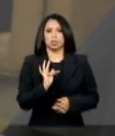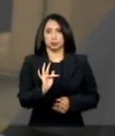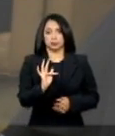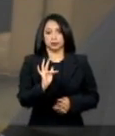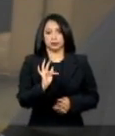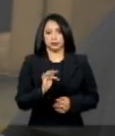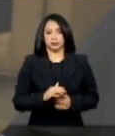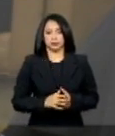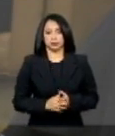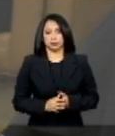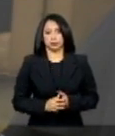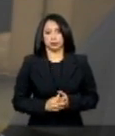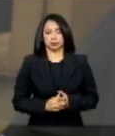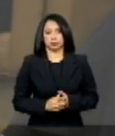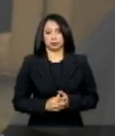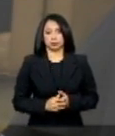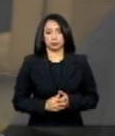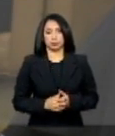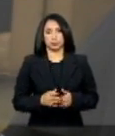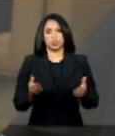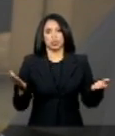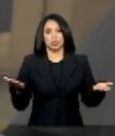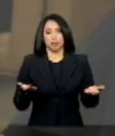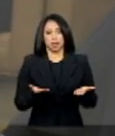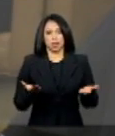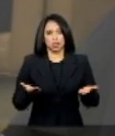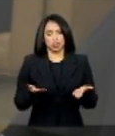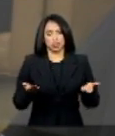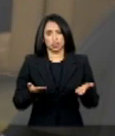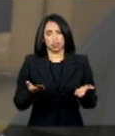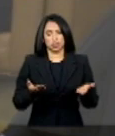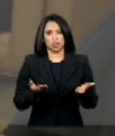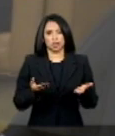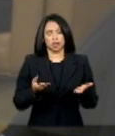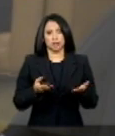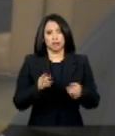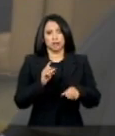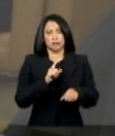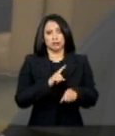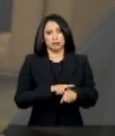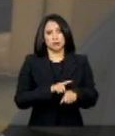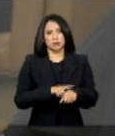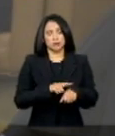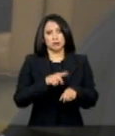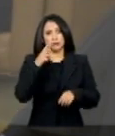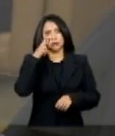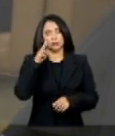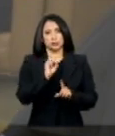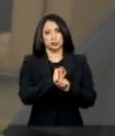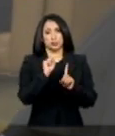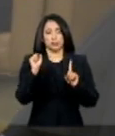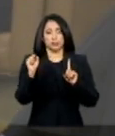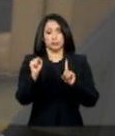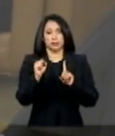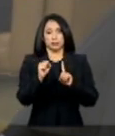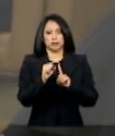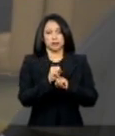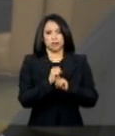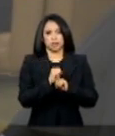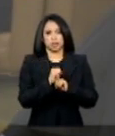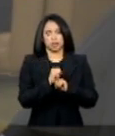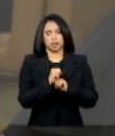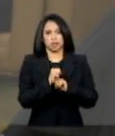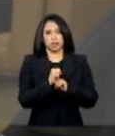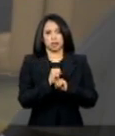cearense no momento em que a sociedade encontra-se desamparada de um movimento